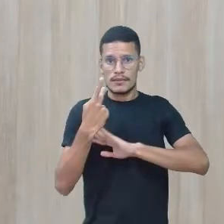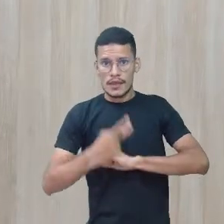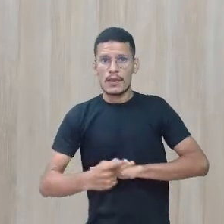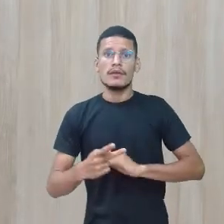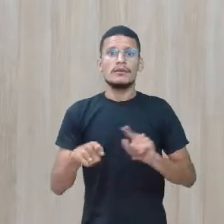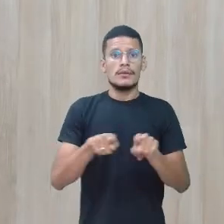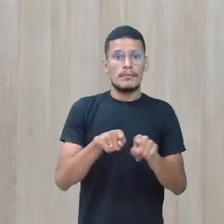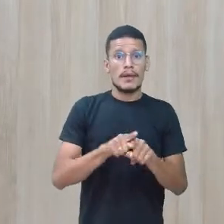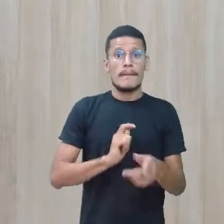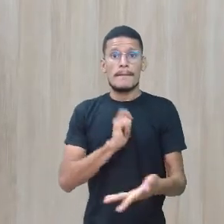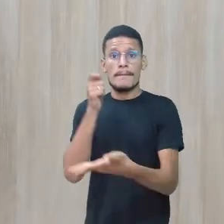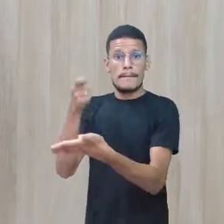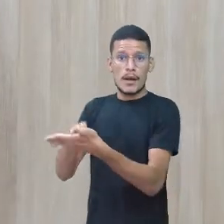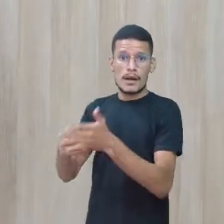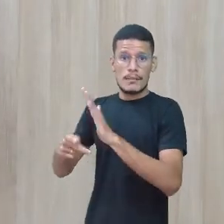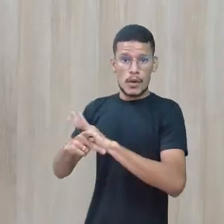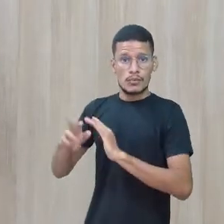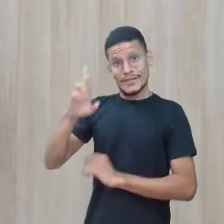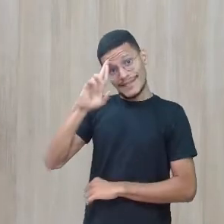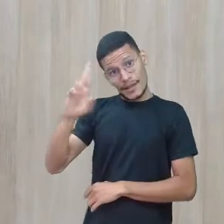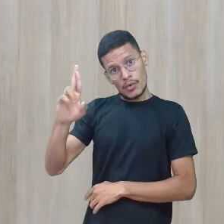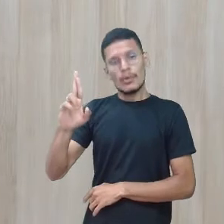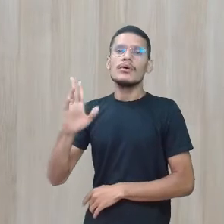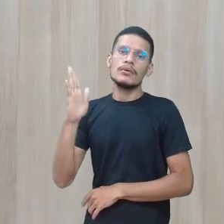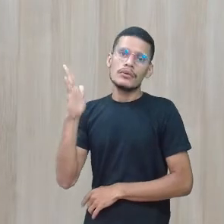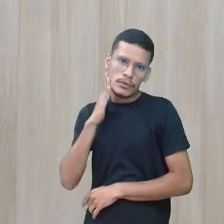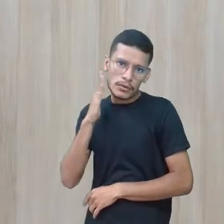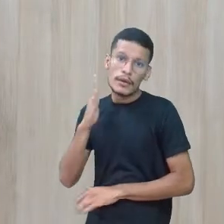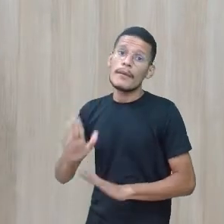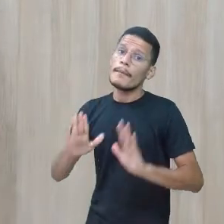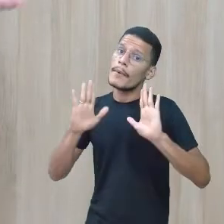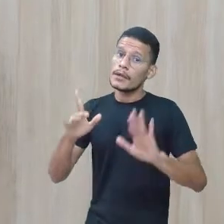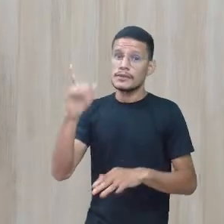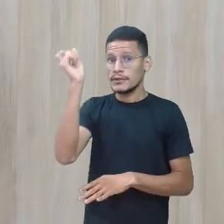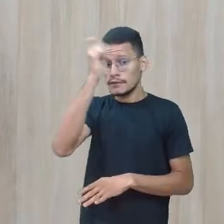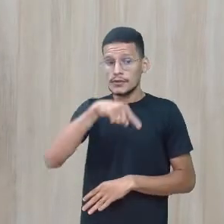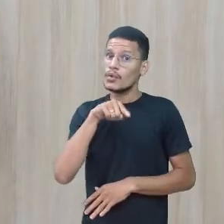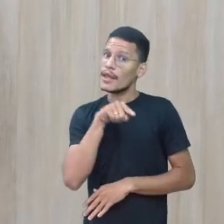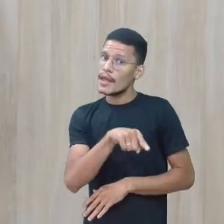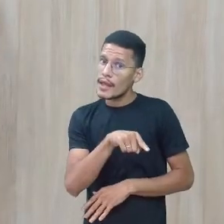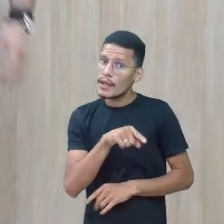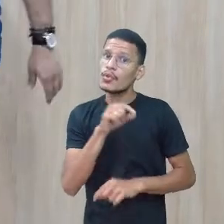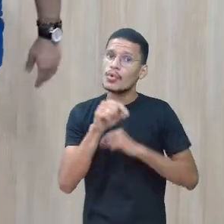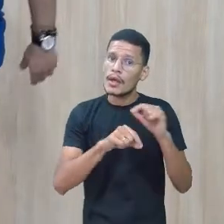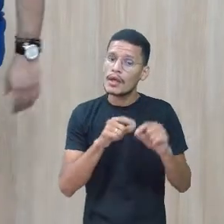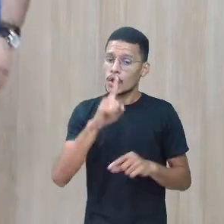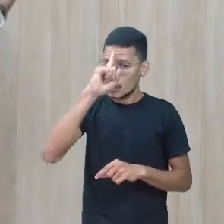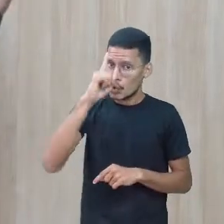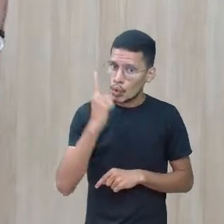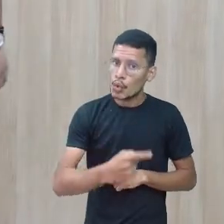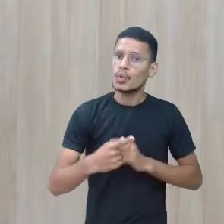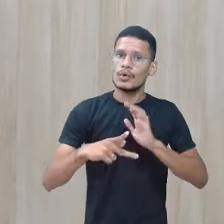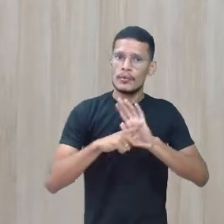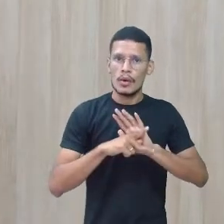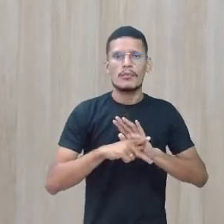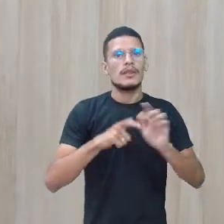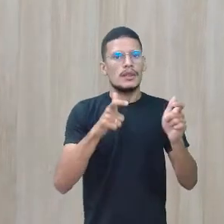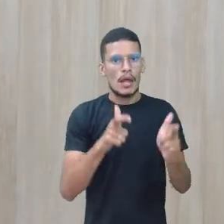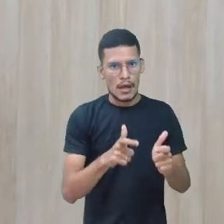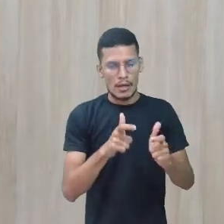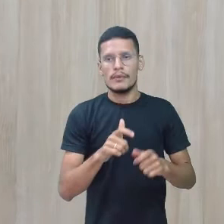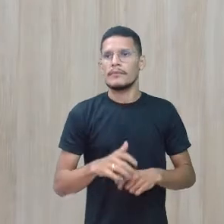os tributos para o senhor. Mas dificilmente ele se tornaria o dono daquela terra, ok?